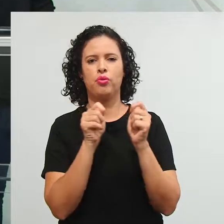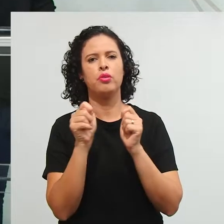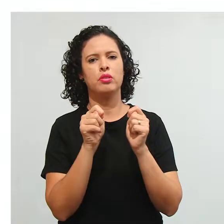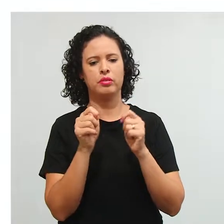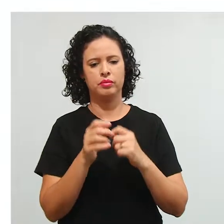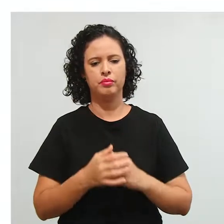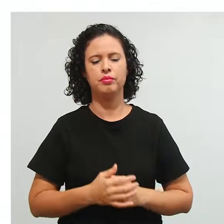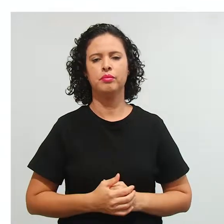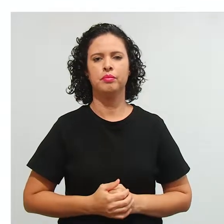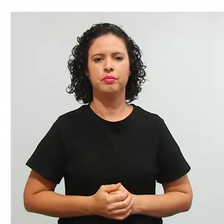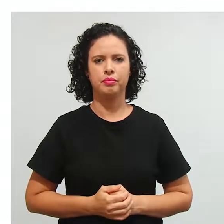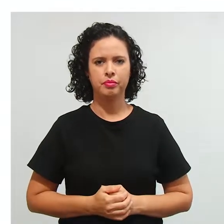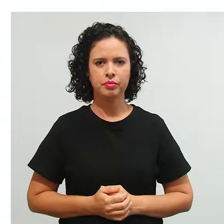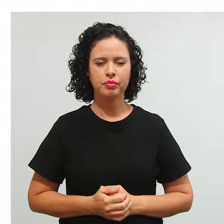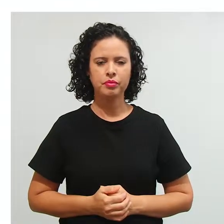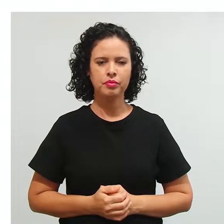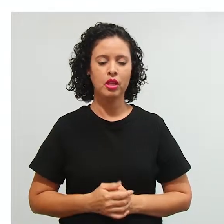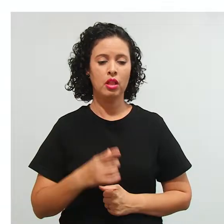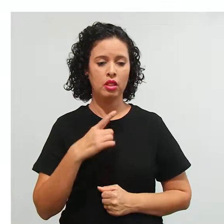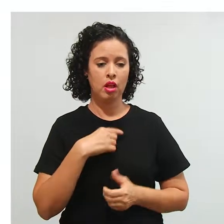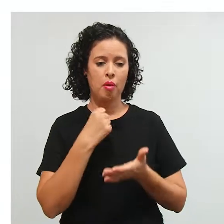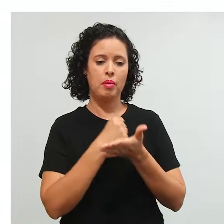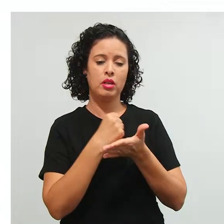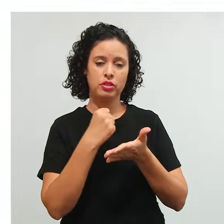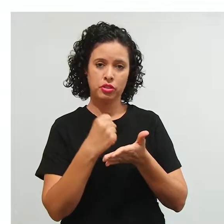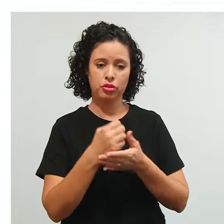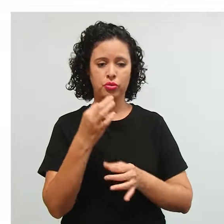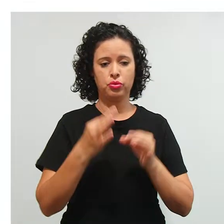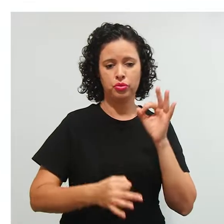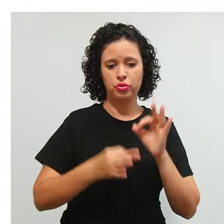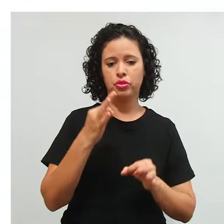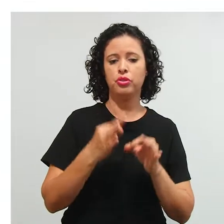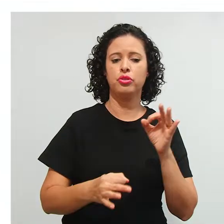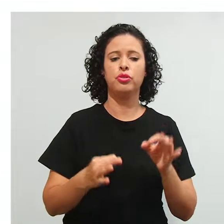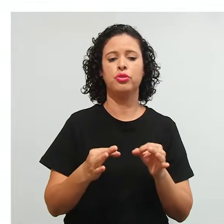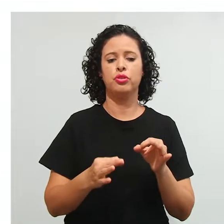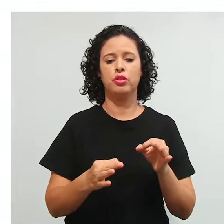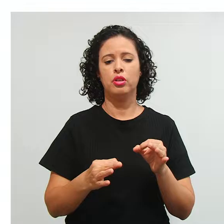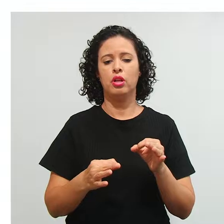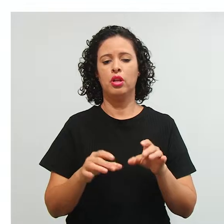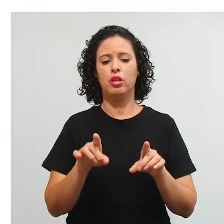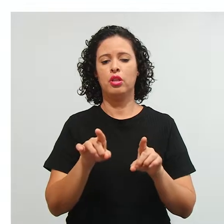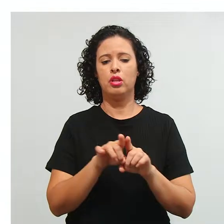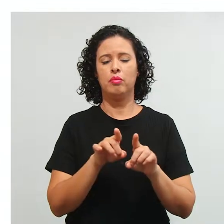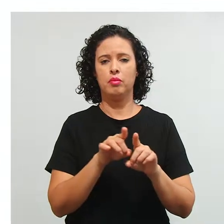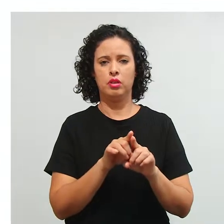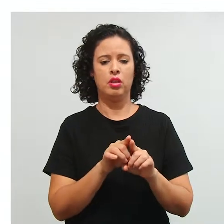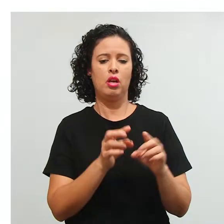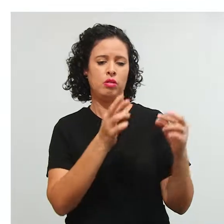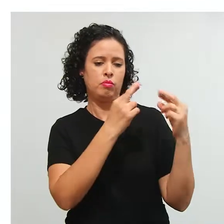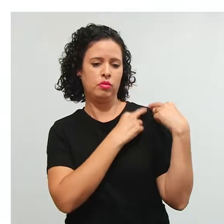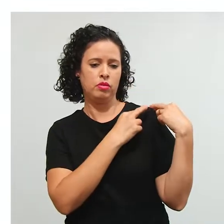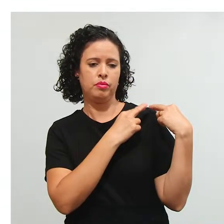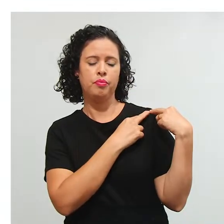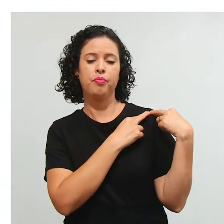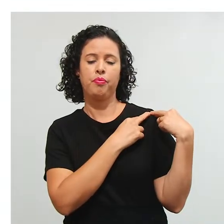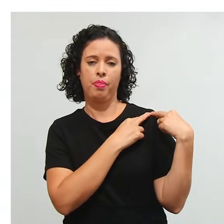ok? Então, ela tem parecer jurídico, reconhecimento e a ratificação, como a gente